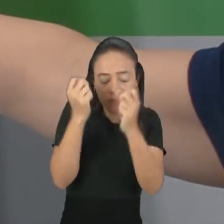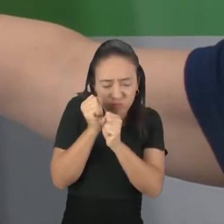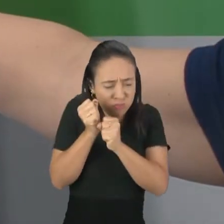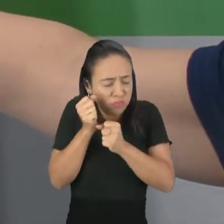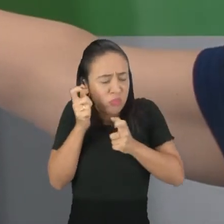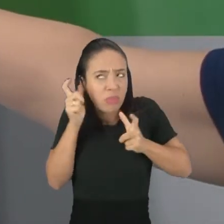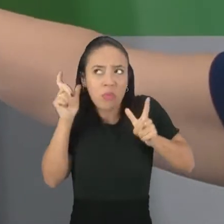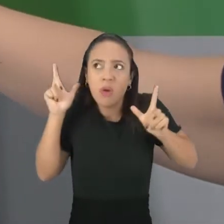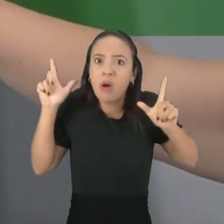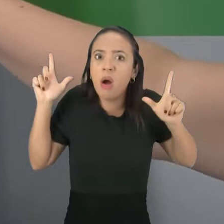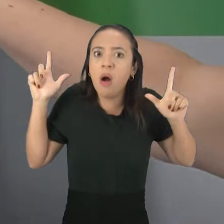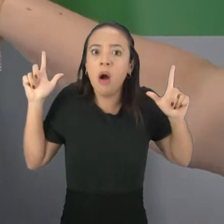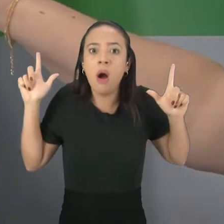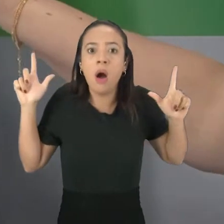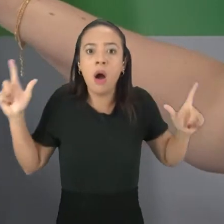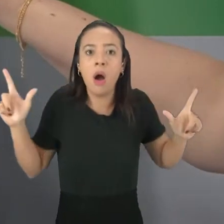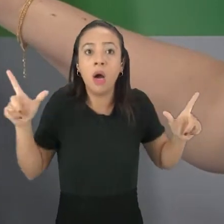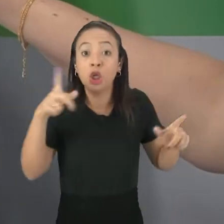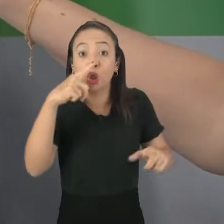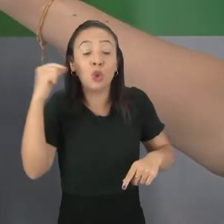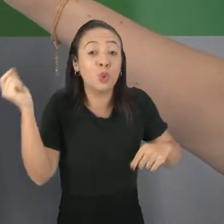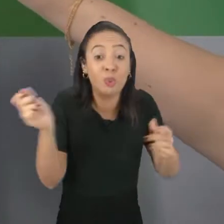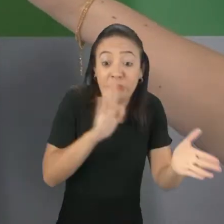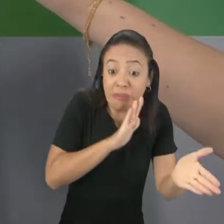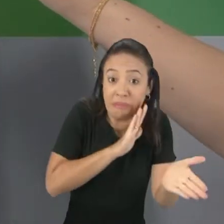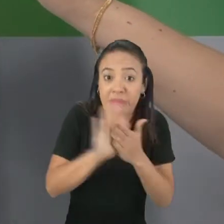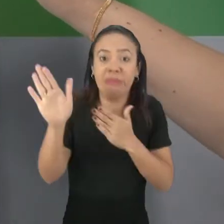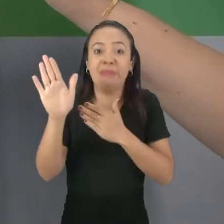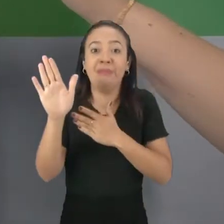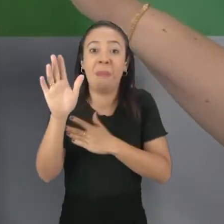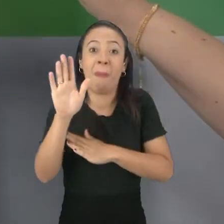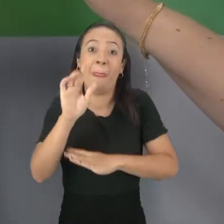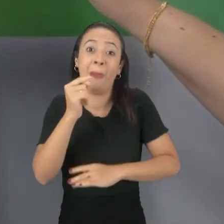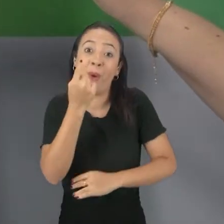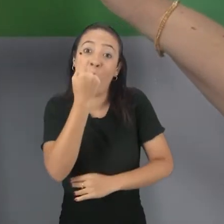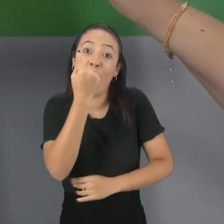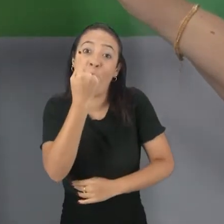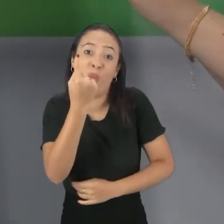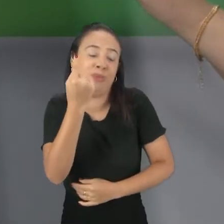acordou. Todos conseguiram fugir, menos um,